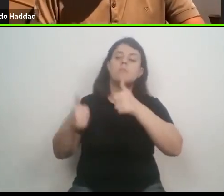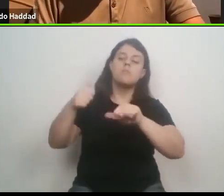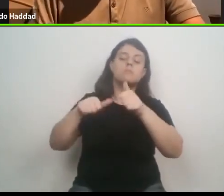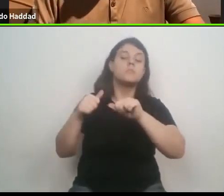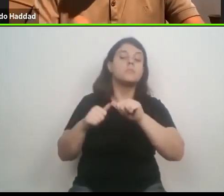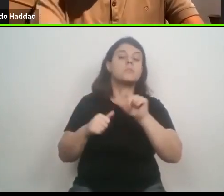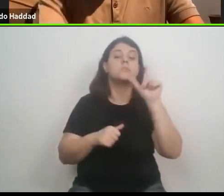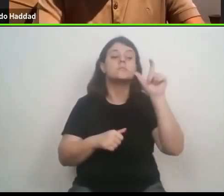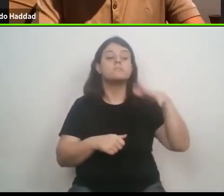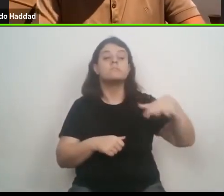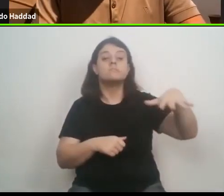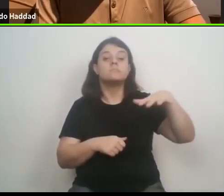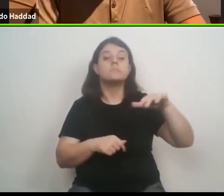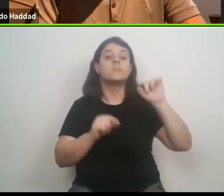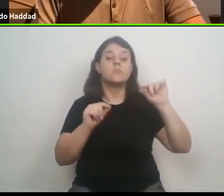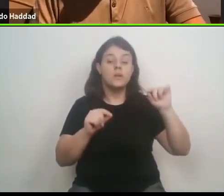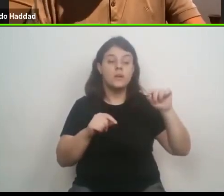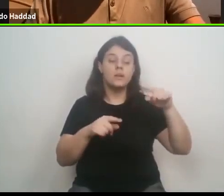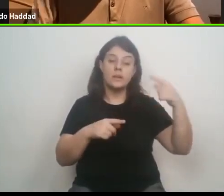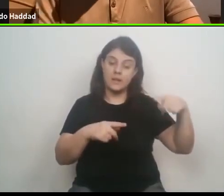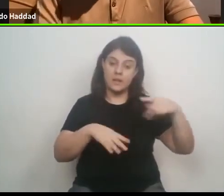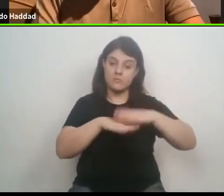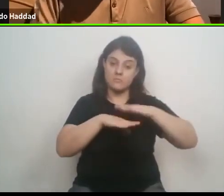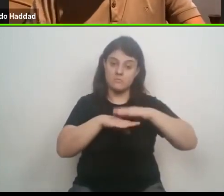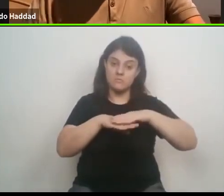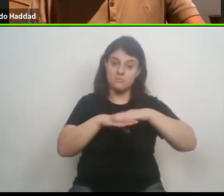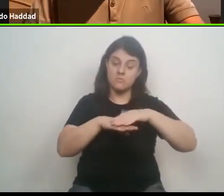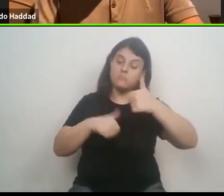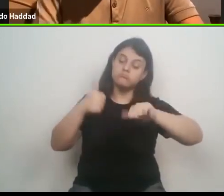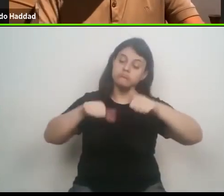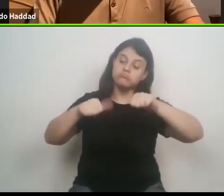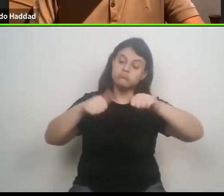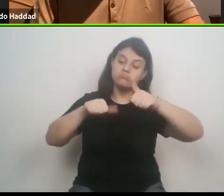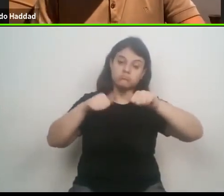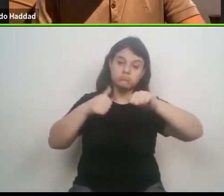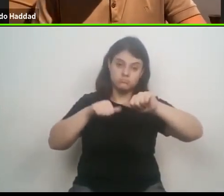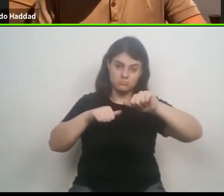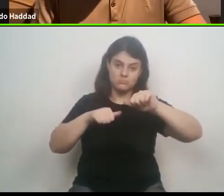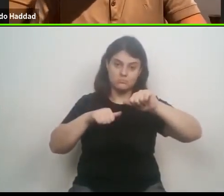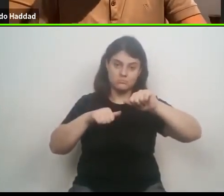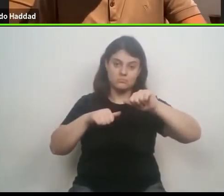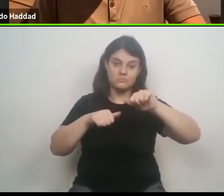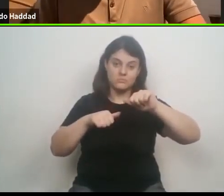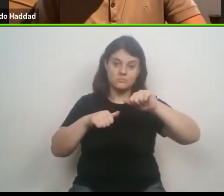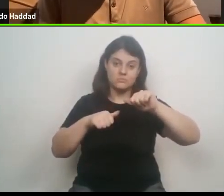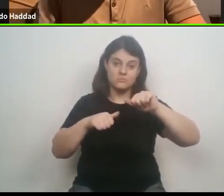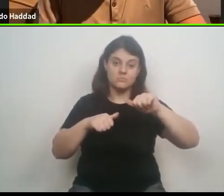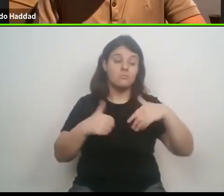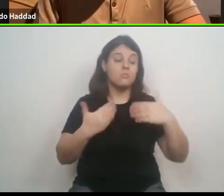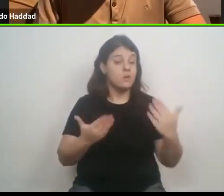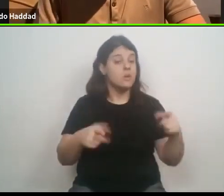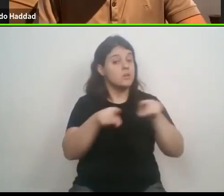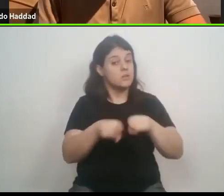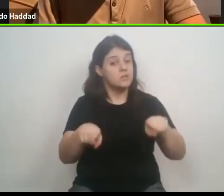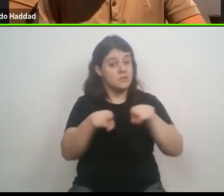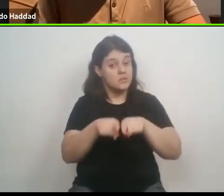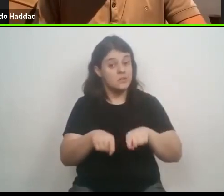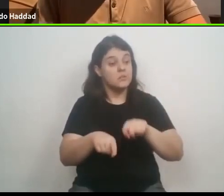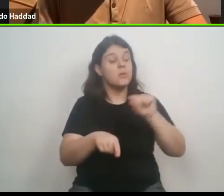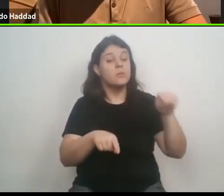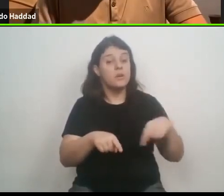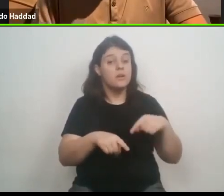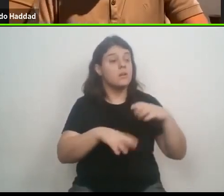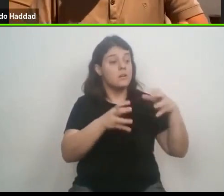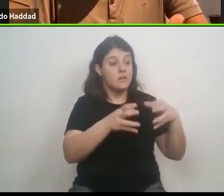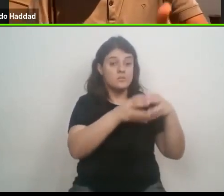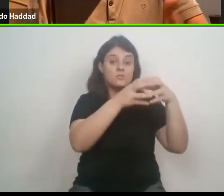plataformas, o arbítrio delas sobre o que transita ali, e as próprias agências de